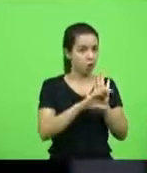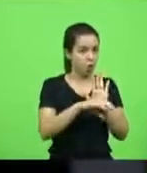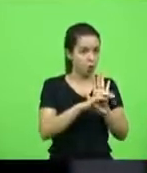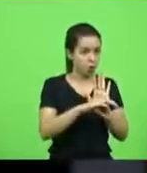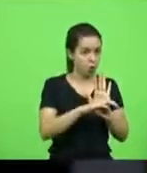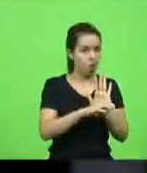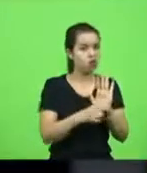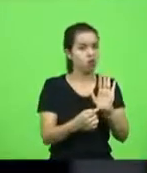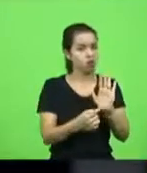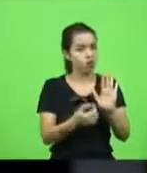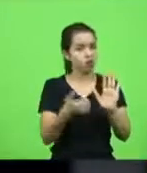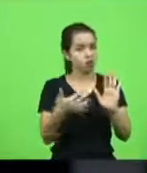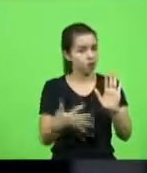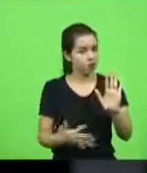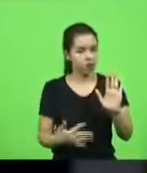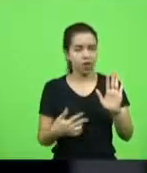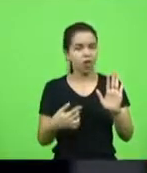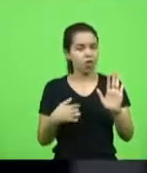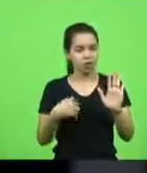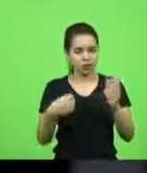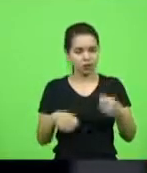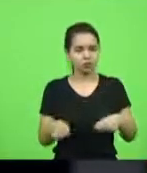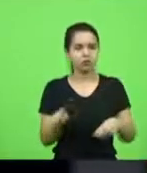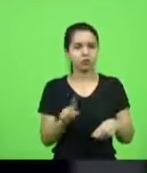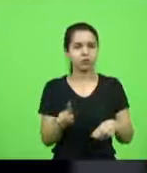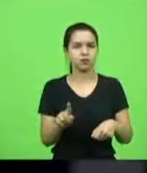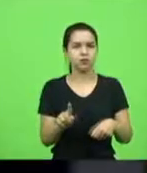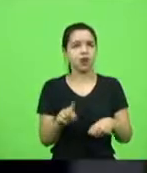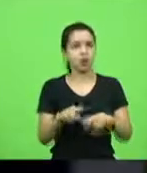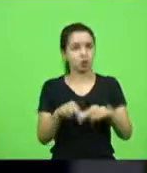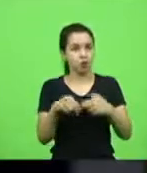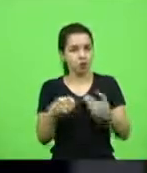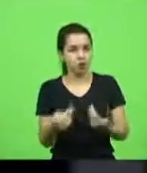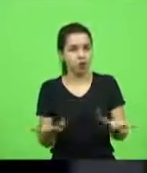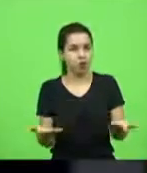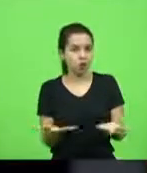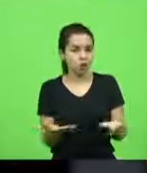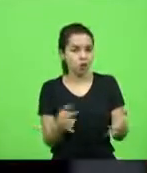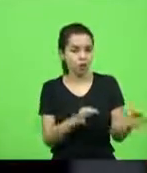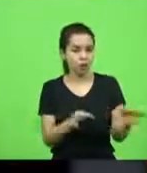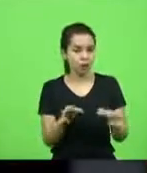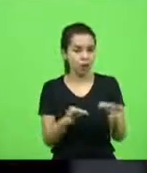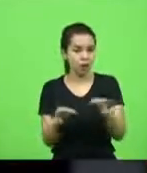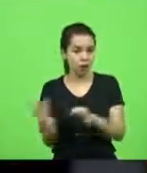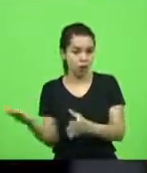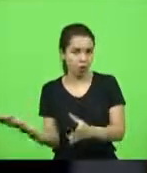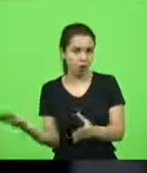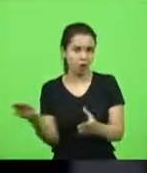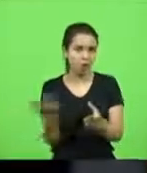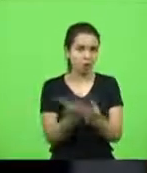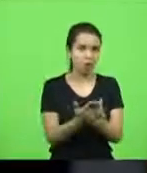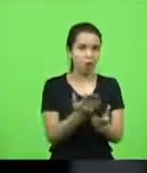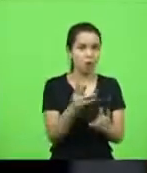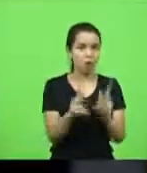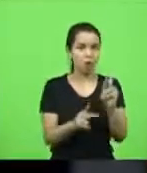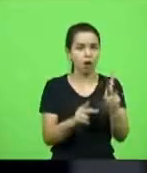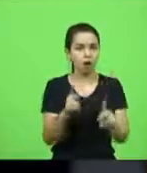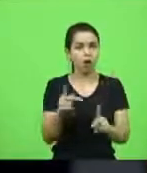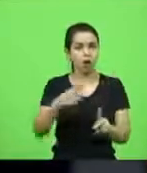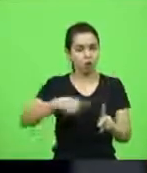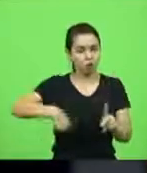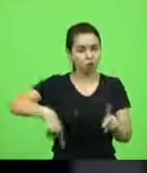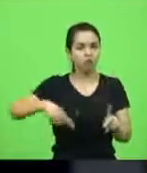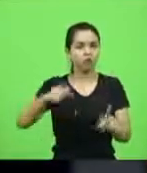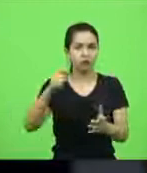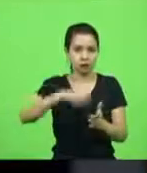eu vou fazer agora uma ação popular e os deputados que queiram participar junto conosco nós vamos assinar uma